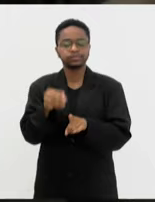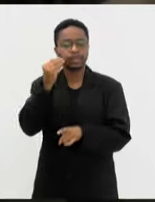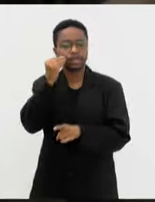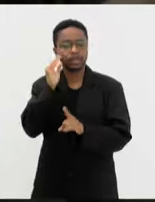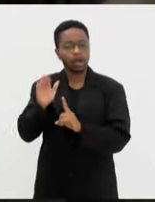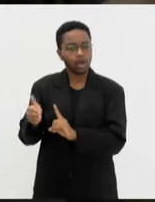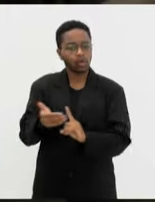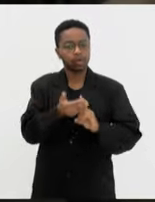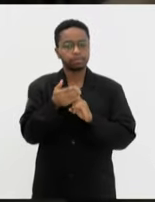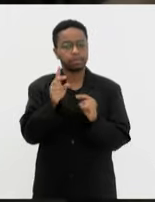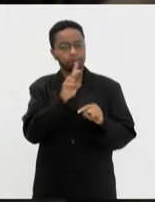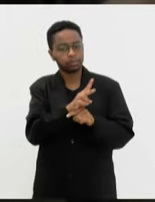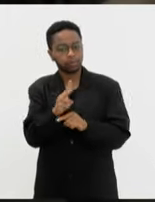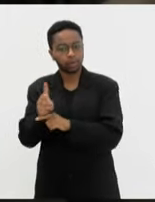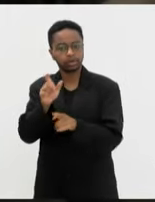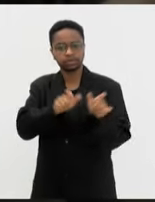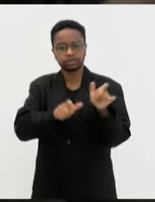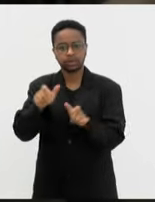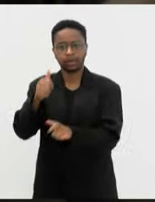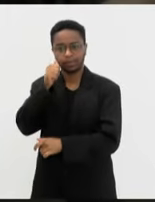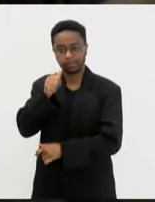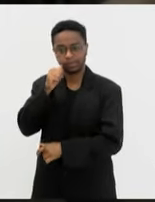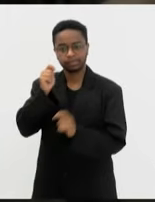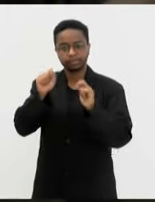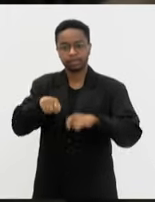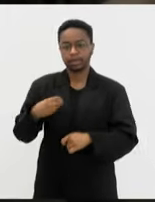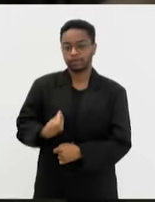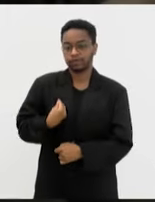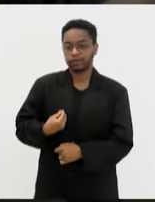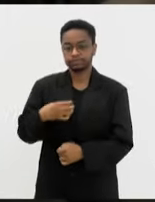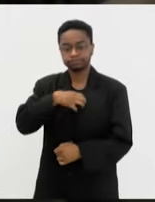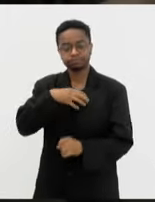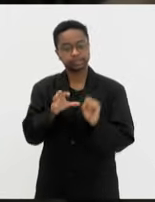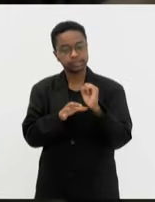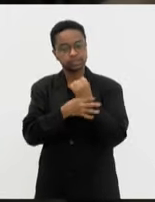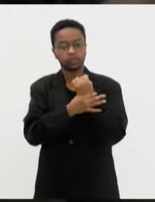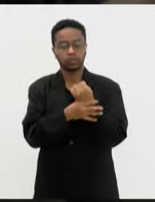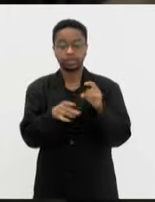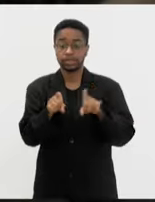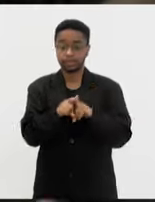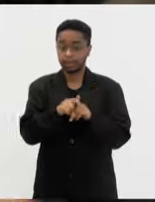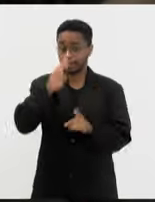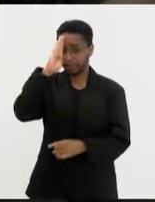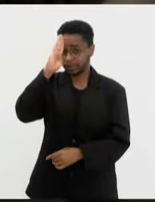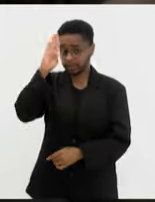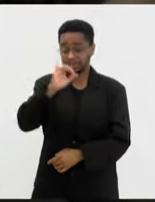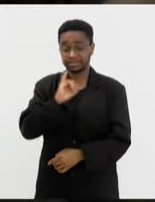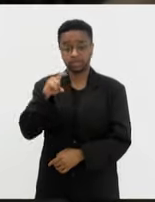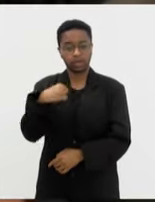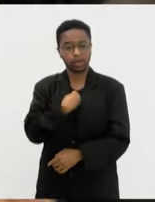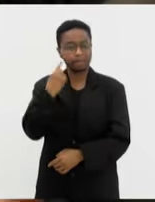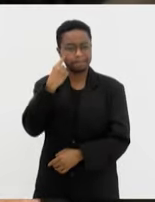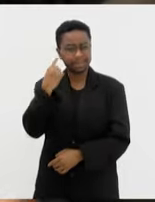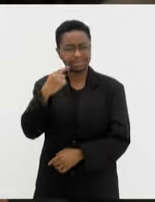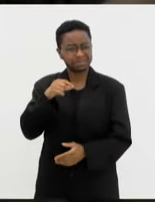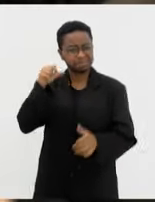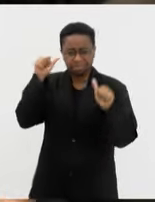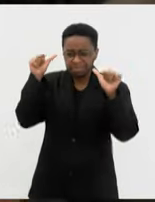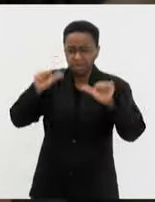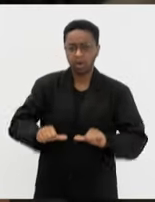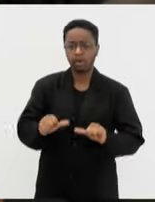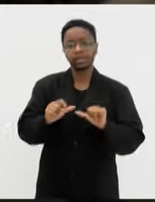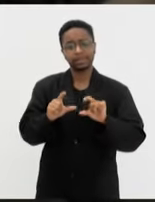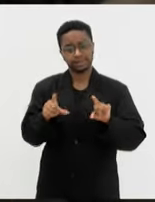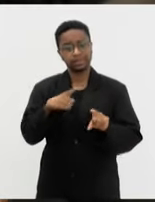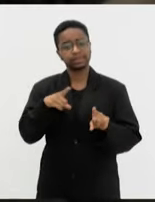mais proteção, para que as mulheres vivem de forma mais segura. E ainda, né, quando a gente acha que está no fundo do poço, ainda tem as